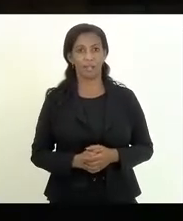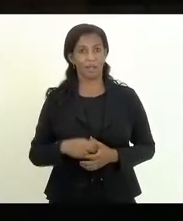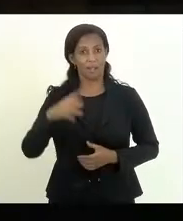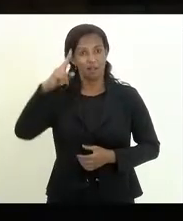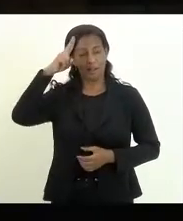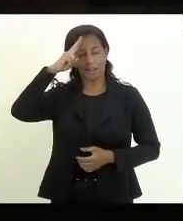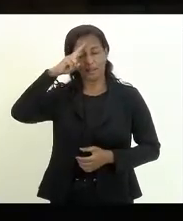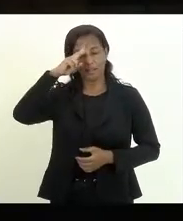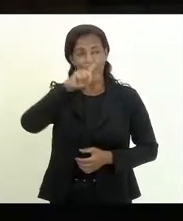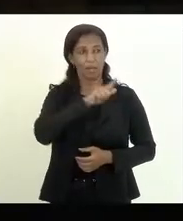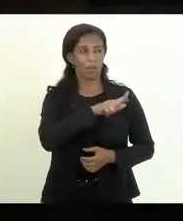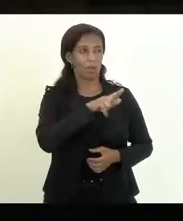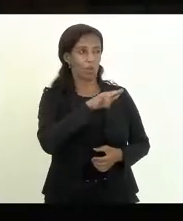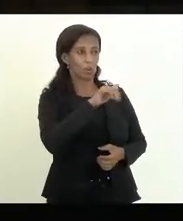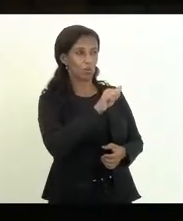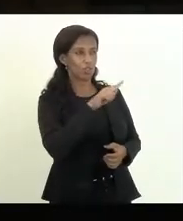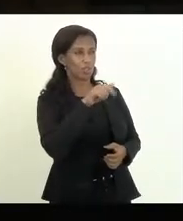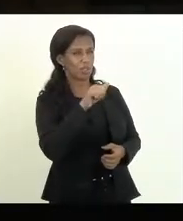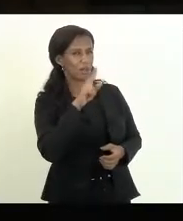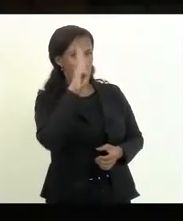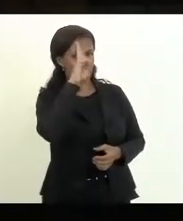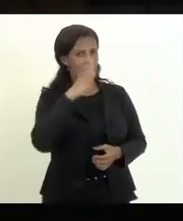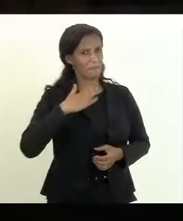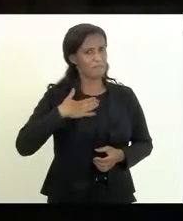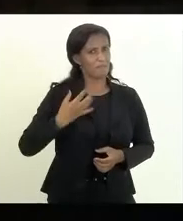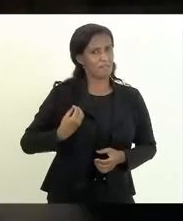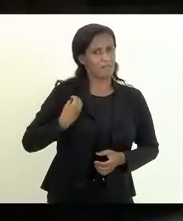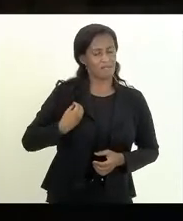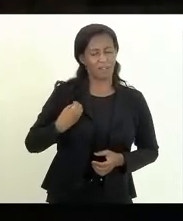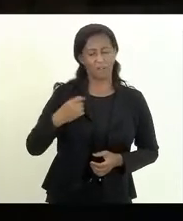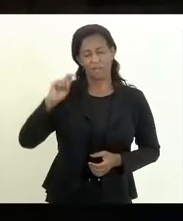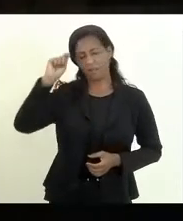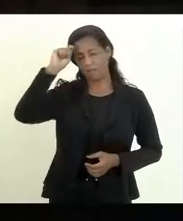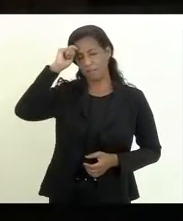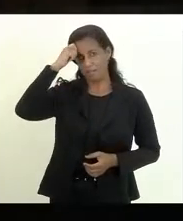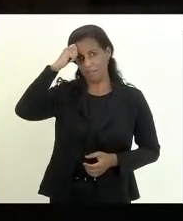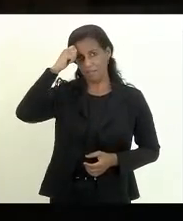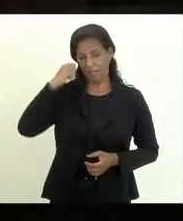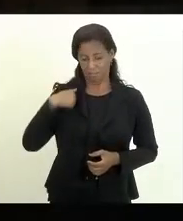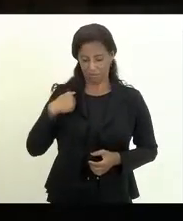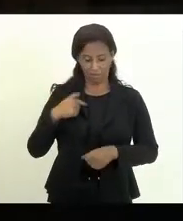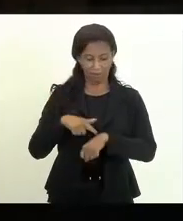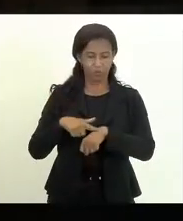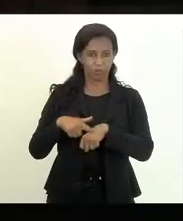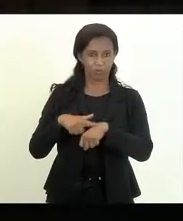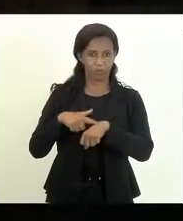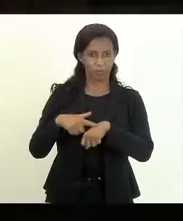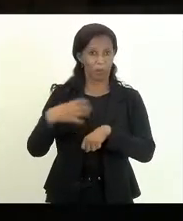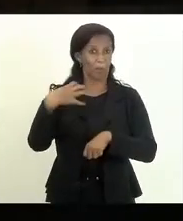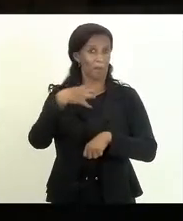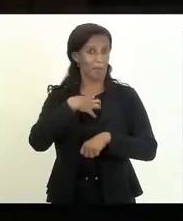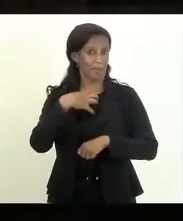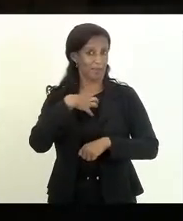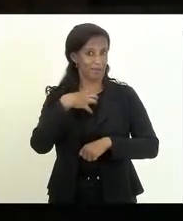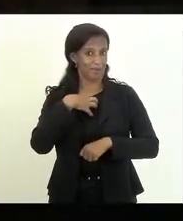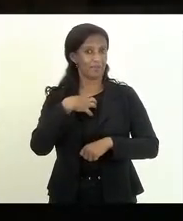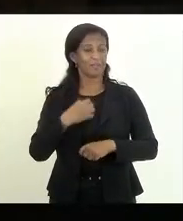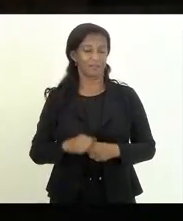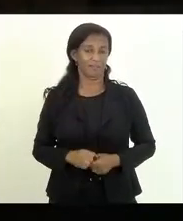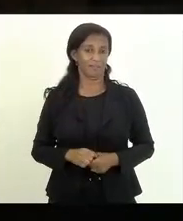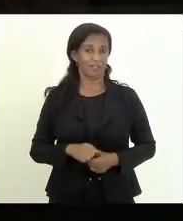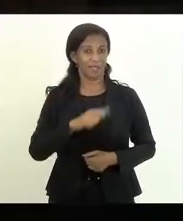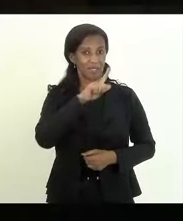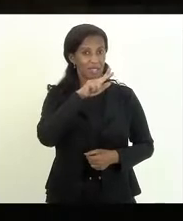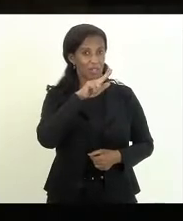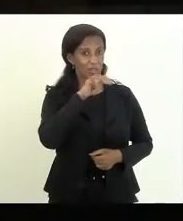Rememorar Luiz Gama, rememorar a minha história. Eu sou negra, eu sou baiana, e Luiz